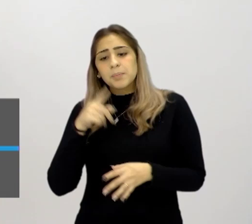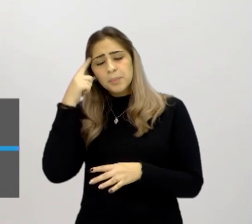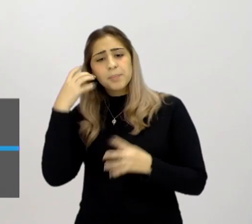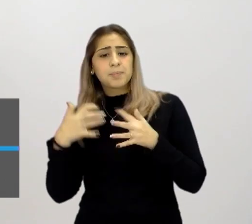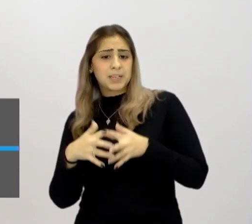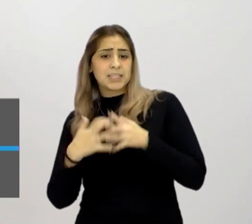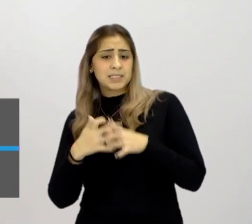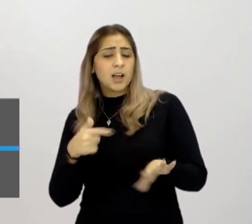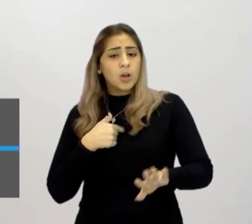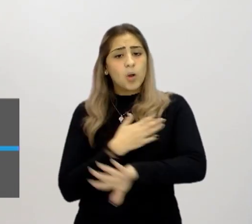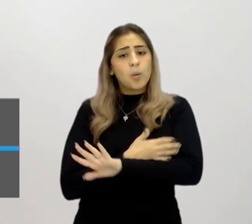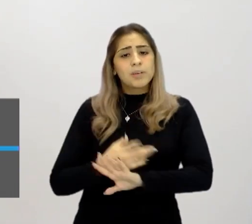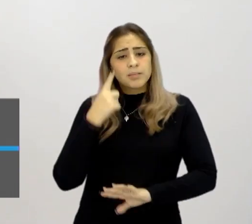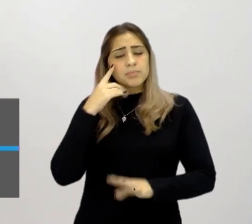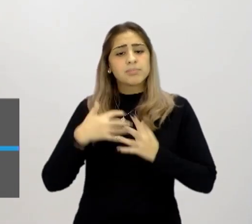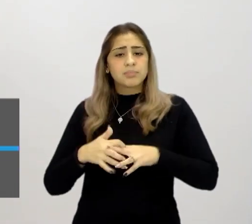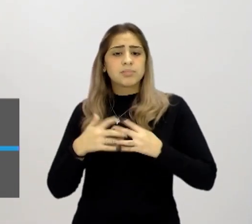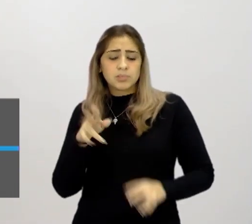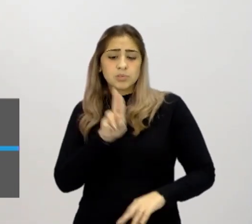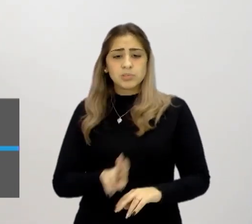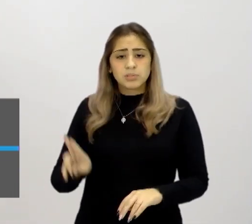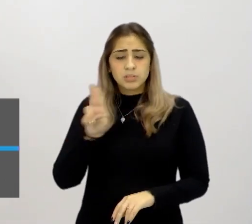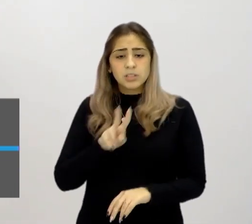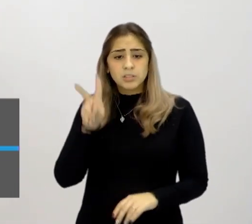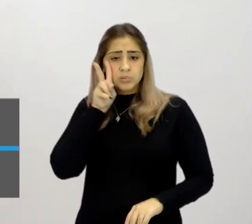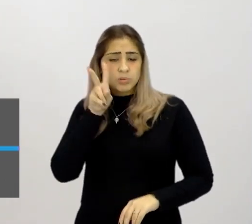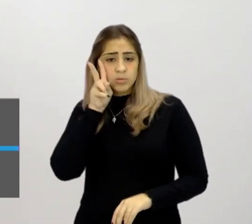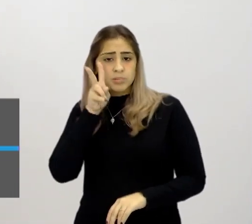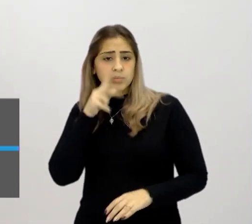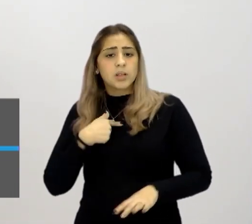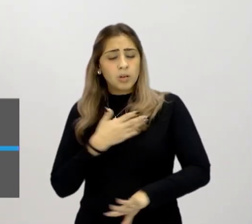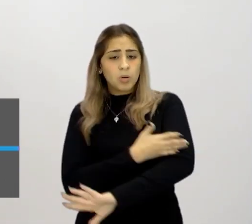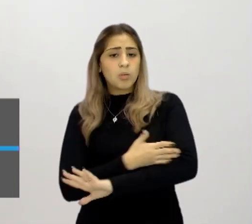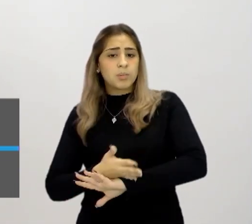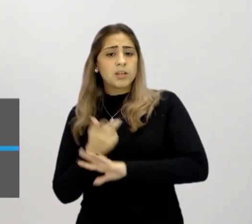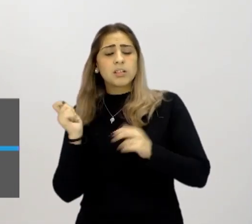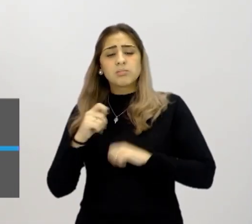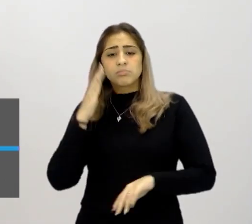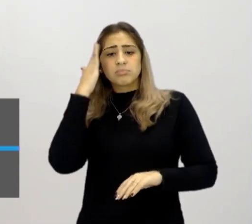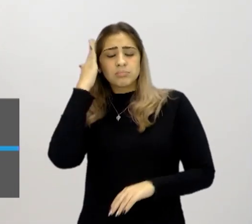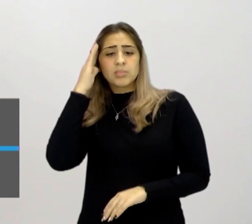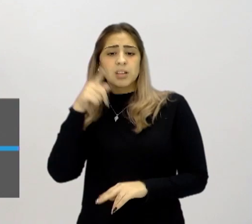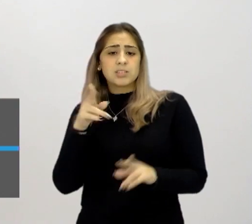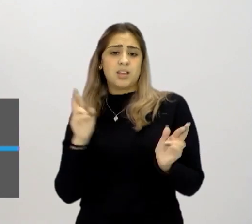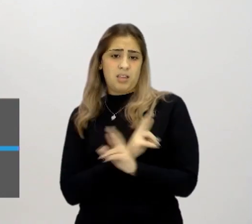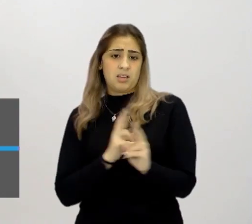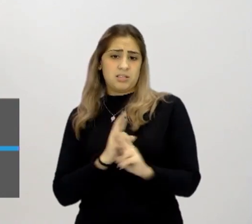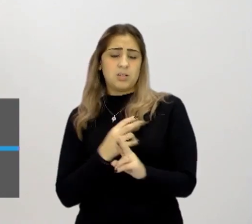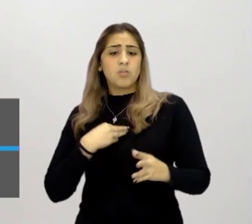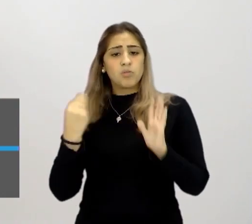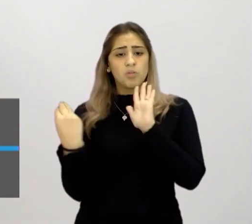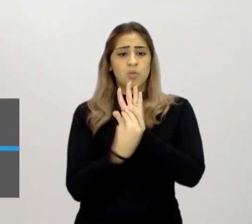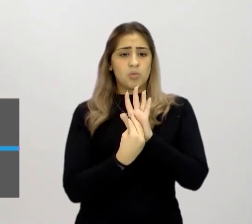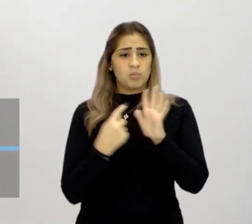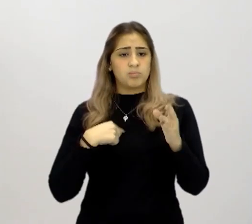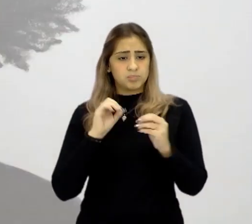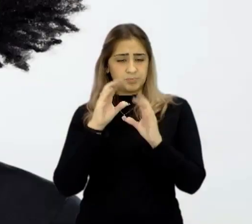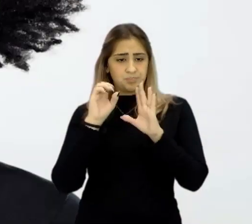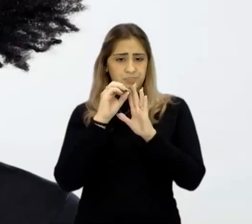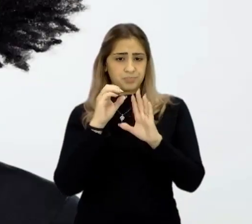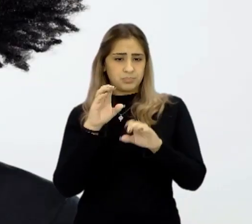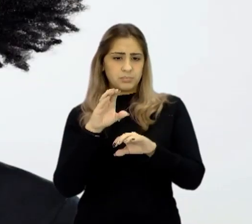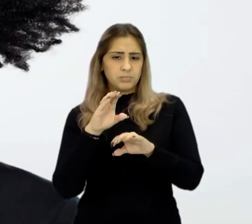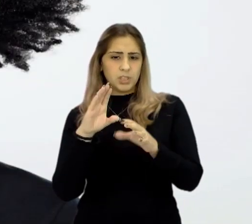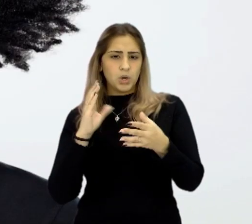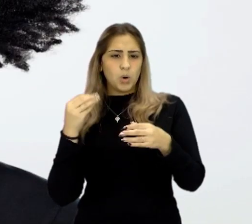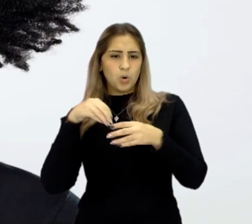pensar, né? Começar a pensar e utilizar a atitude de historiadora para começar a entender essa relação. Eu vou colocar uma breve contextualização na tela